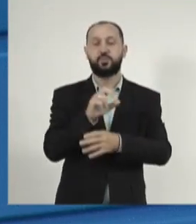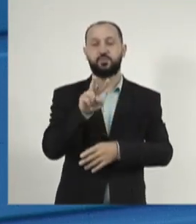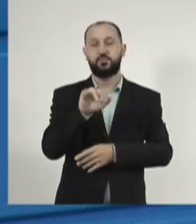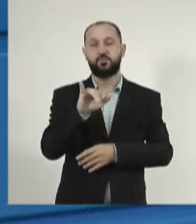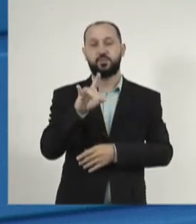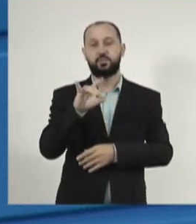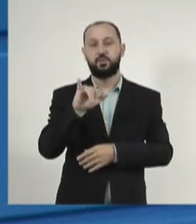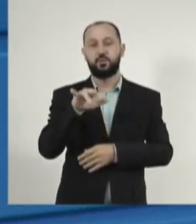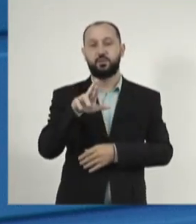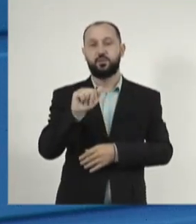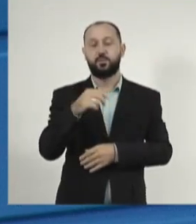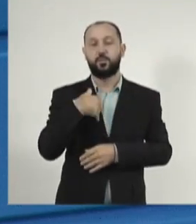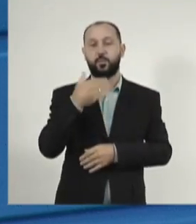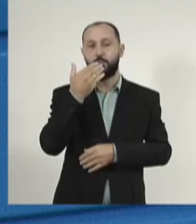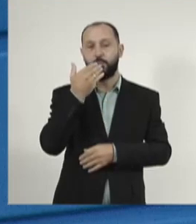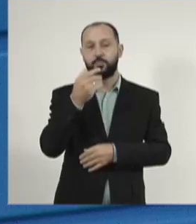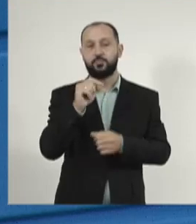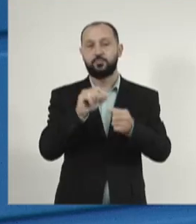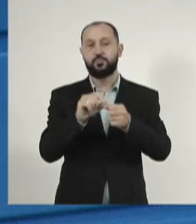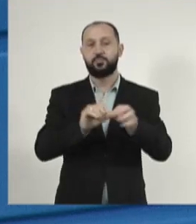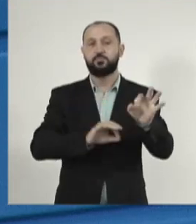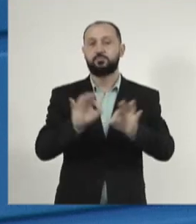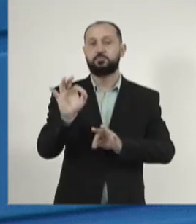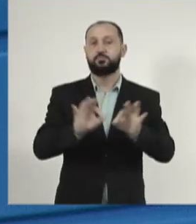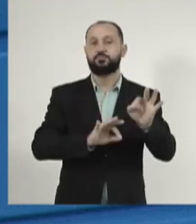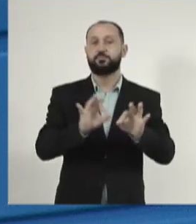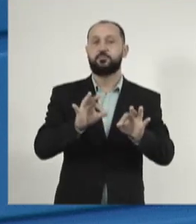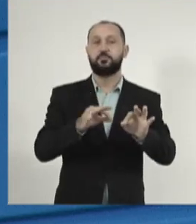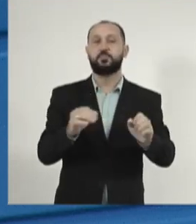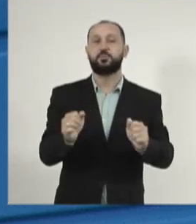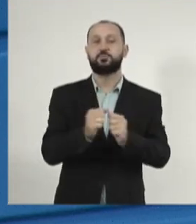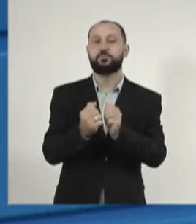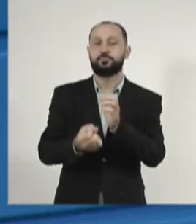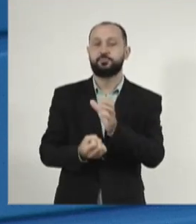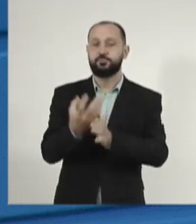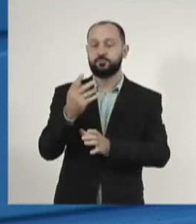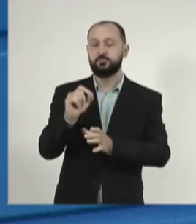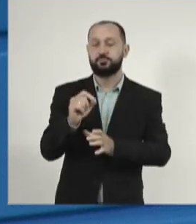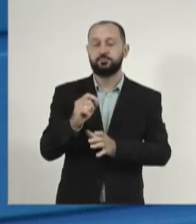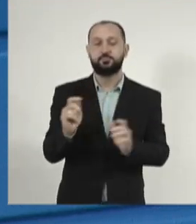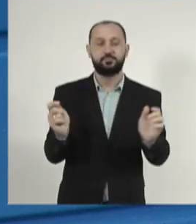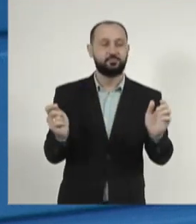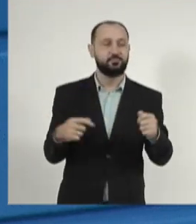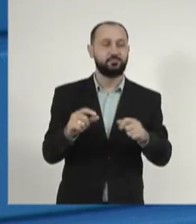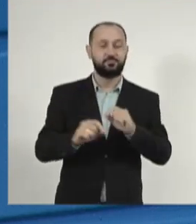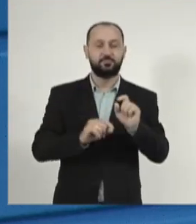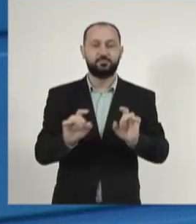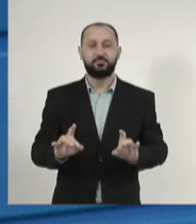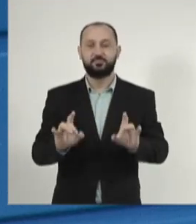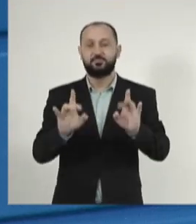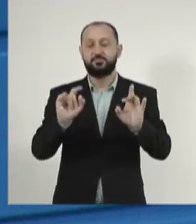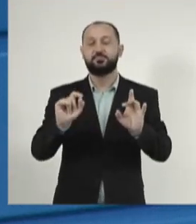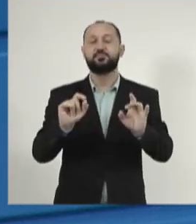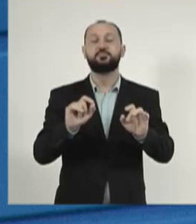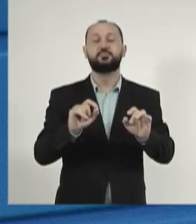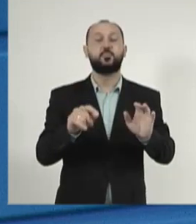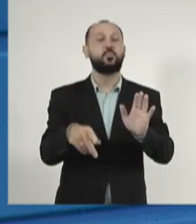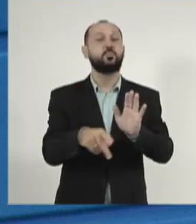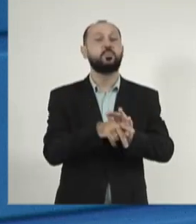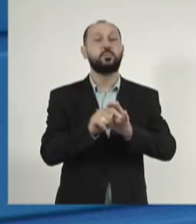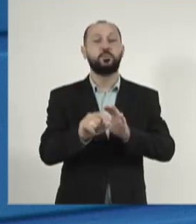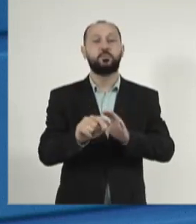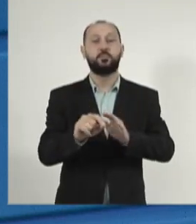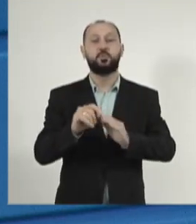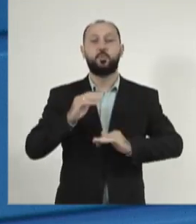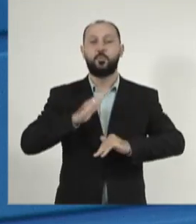Carlos Videira, solicitando que sejam organizadas e implementadas capacitações específicas voltadas para